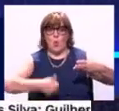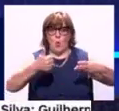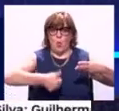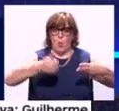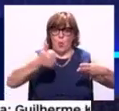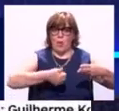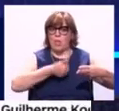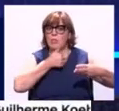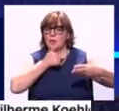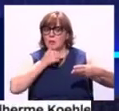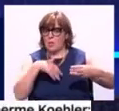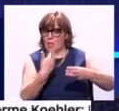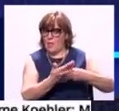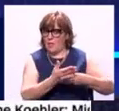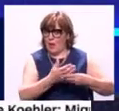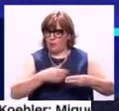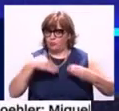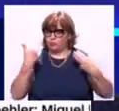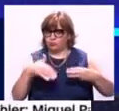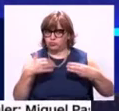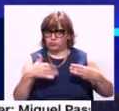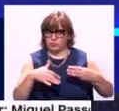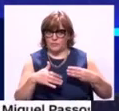absolutamente decisivas?